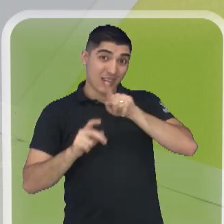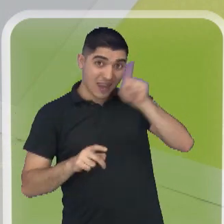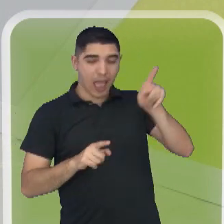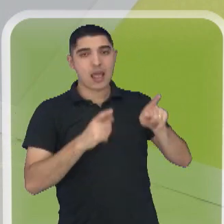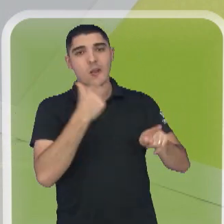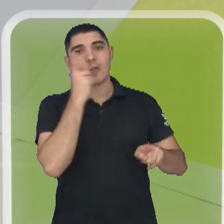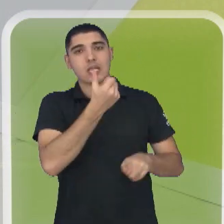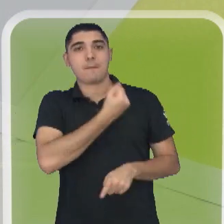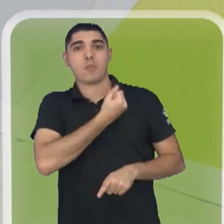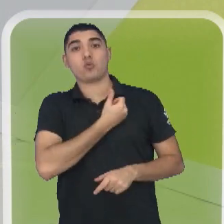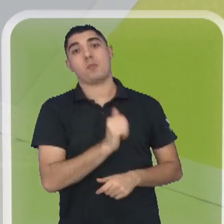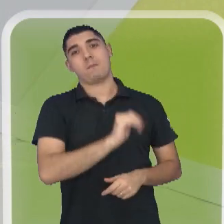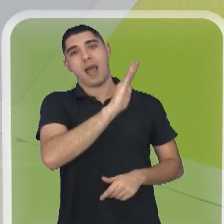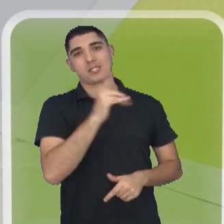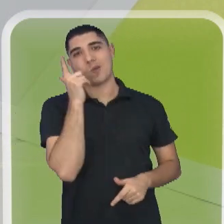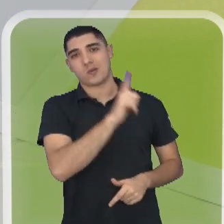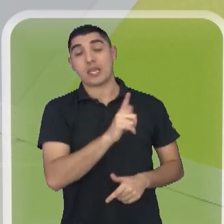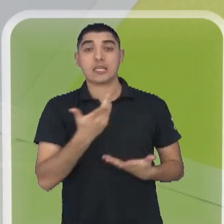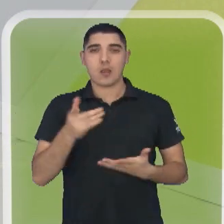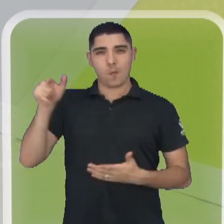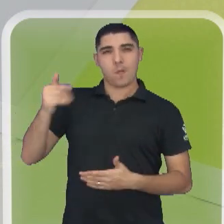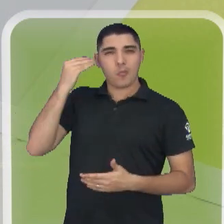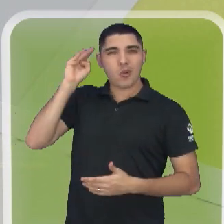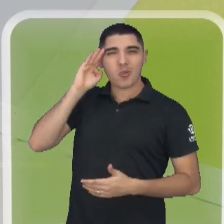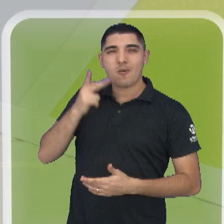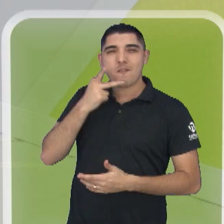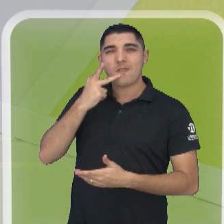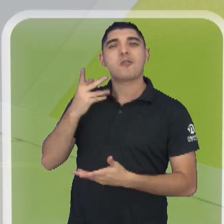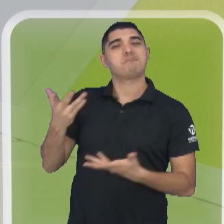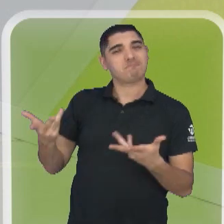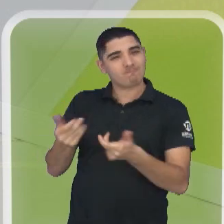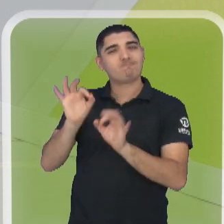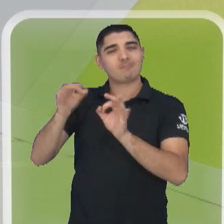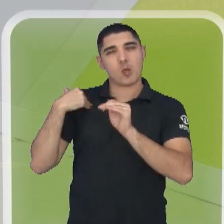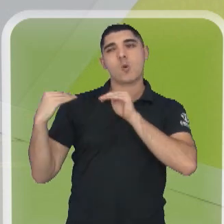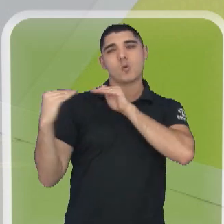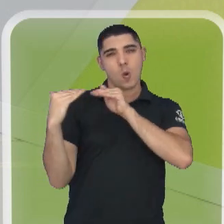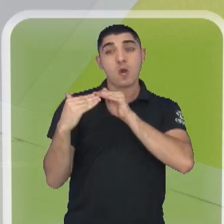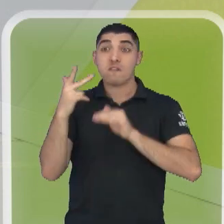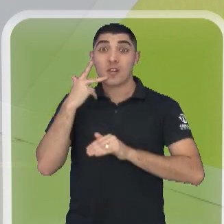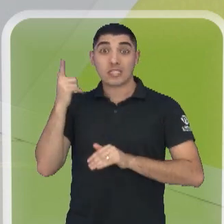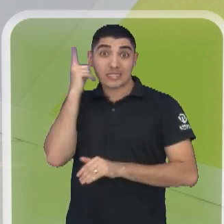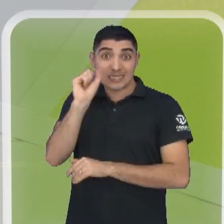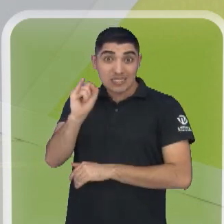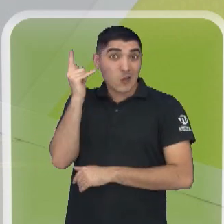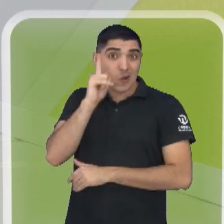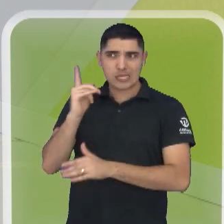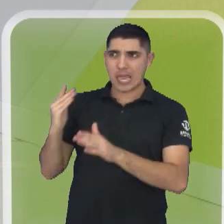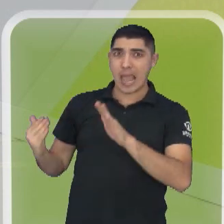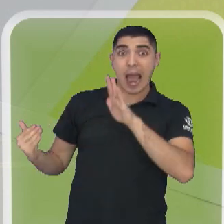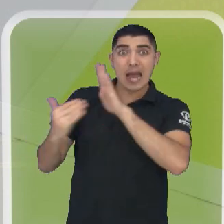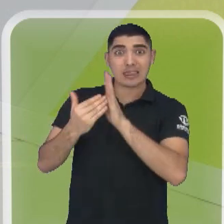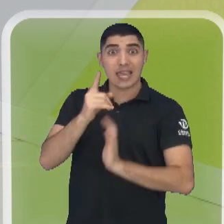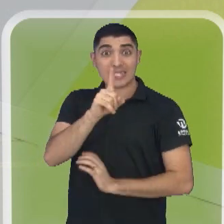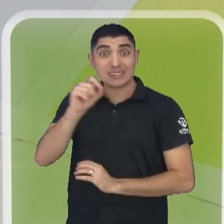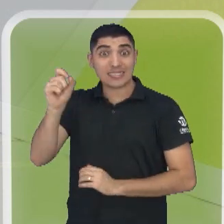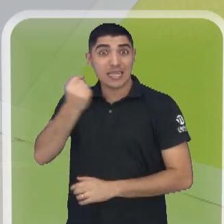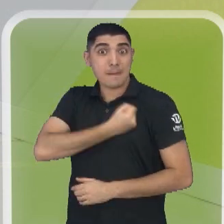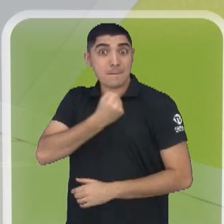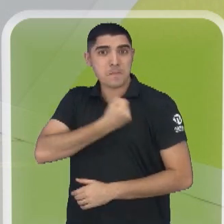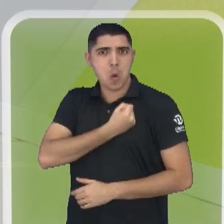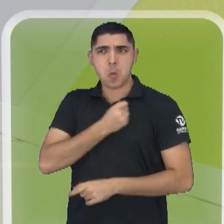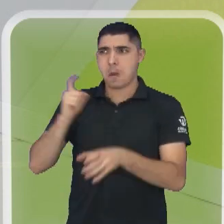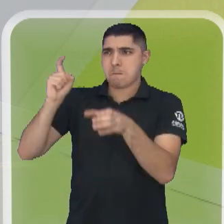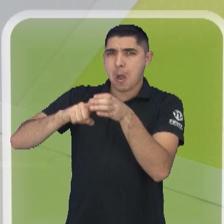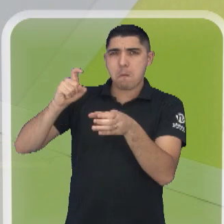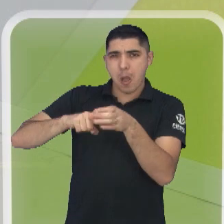Brunão falou, foi muito feliz, quando ele disse que gosta que a pontuação chegue a 100 pontos ou ultrapasse, porque realmente o jogo foi bom. Pode ter o